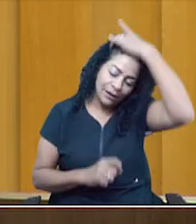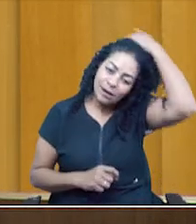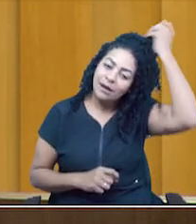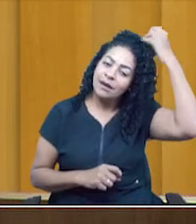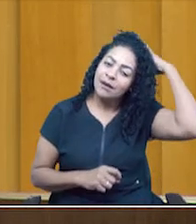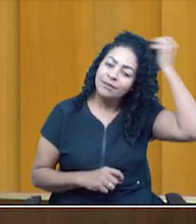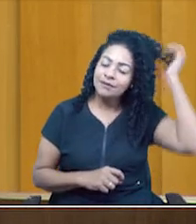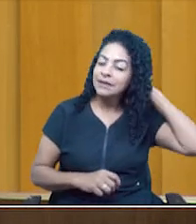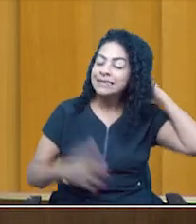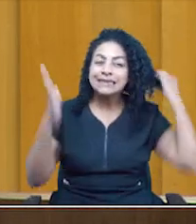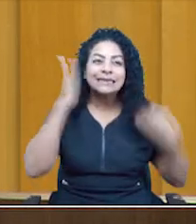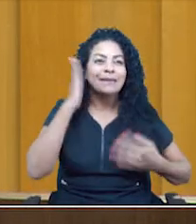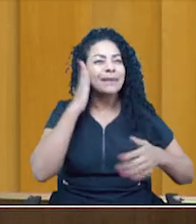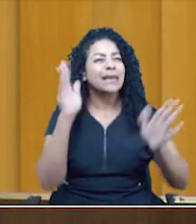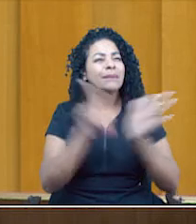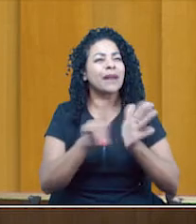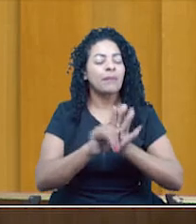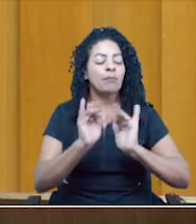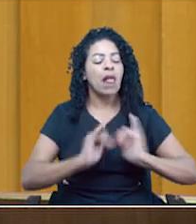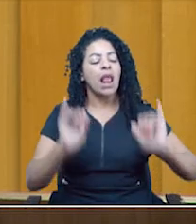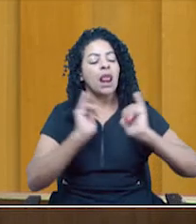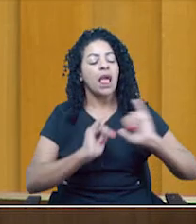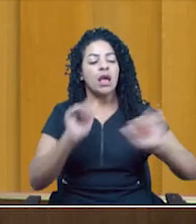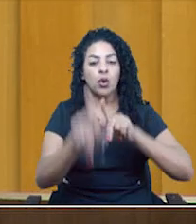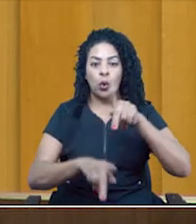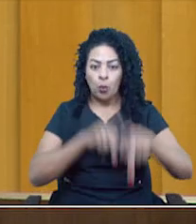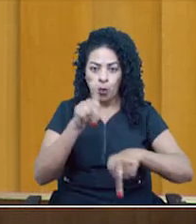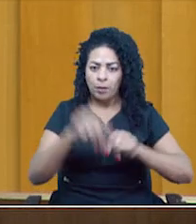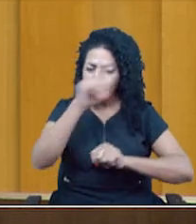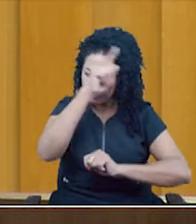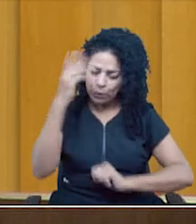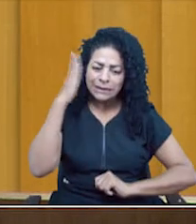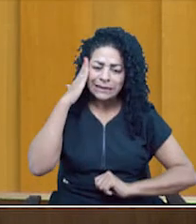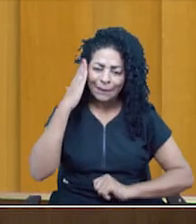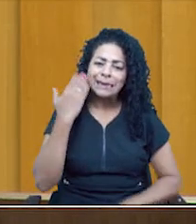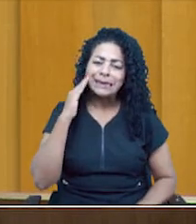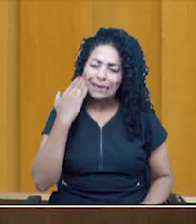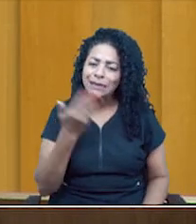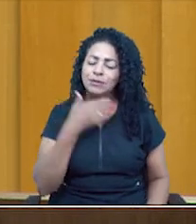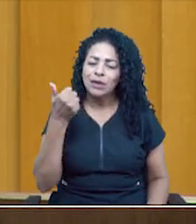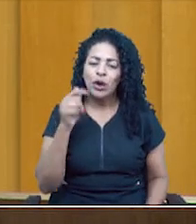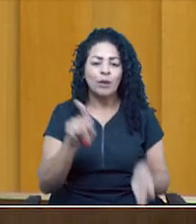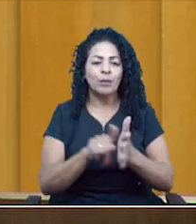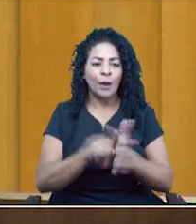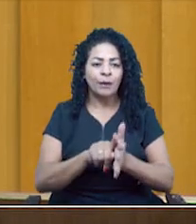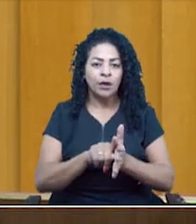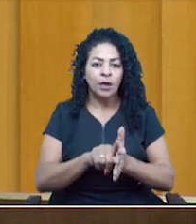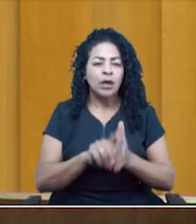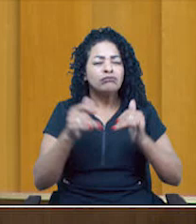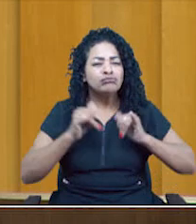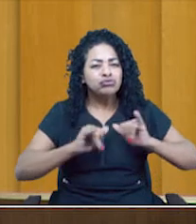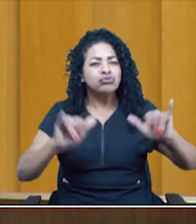notícia de forma que o público assimile exatamente aquilo que a notícia quer dizer.